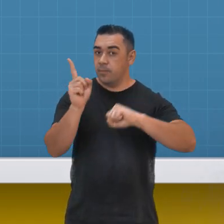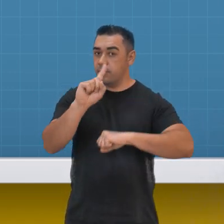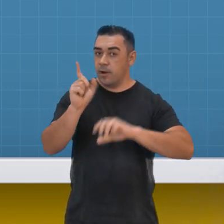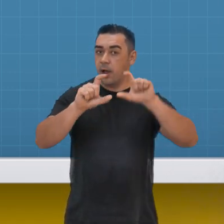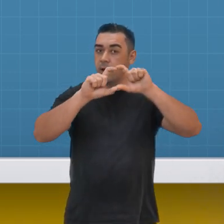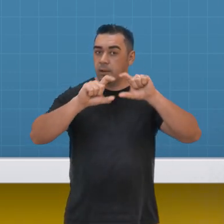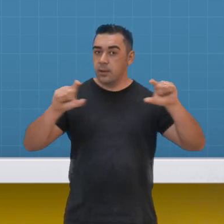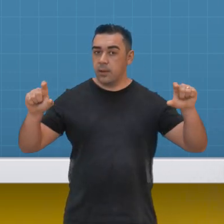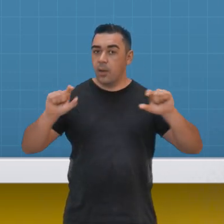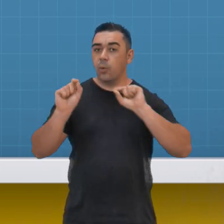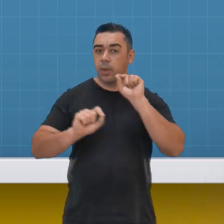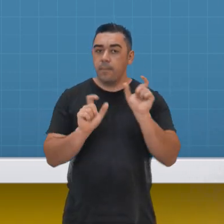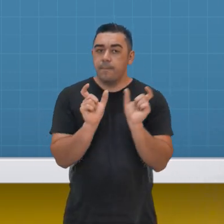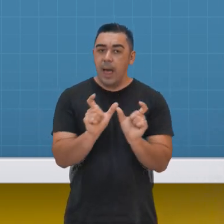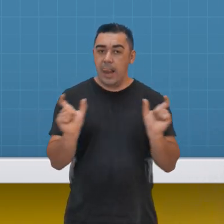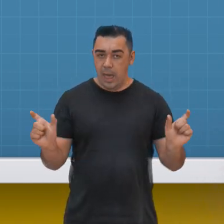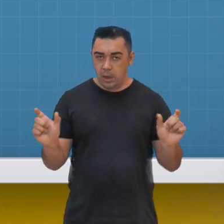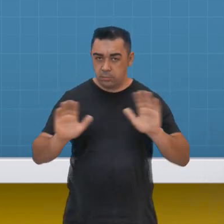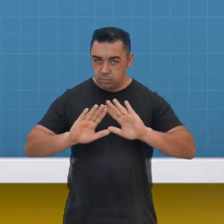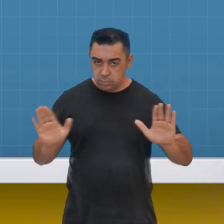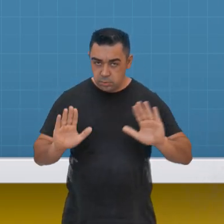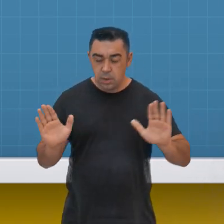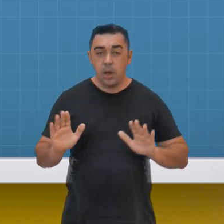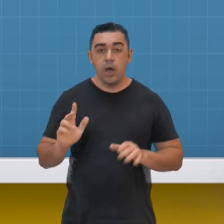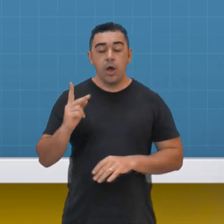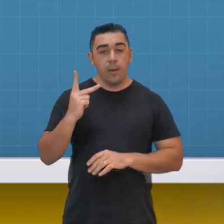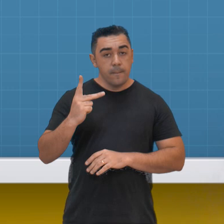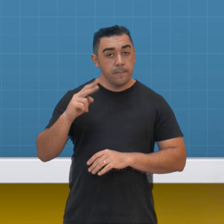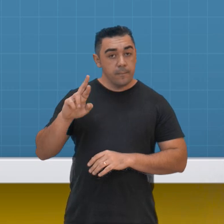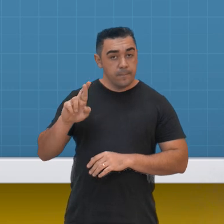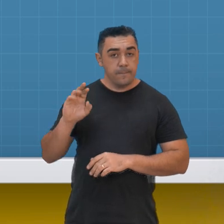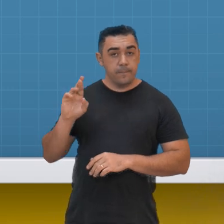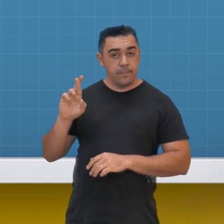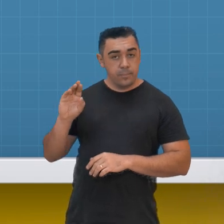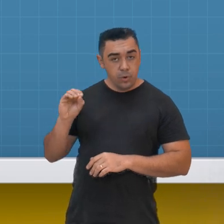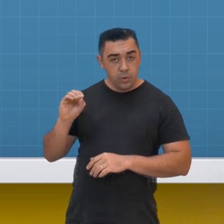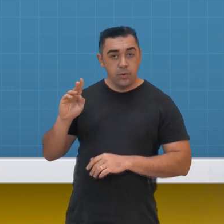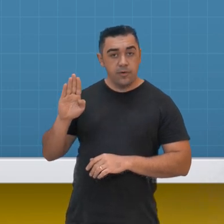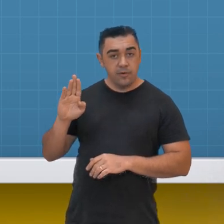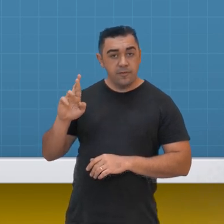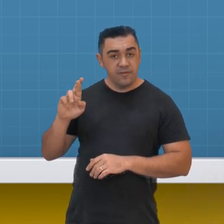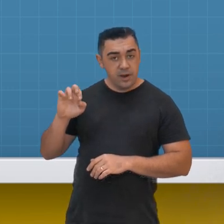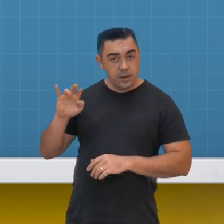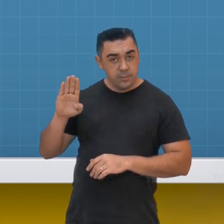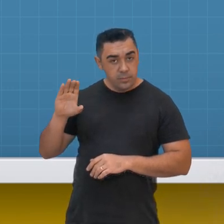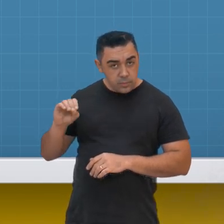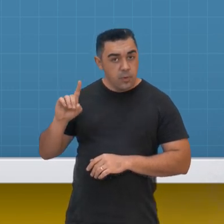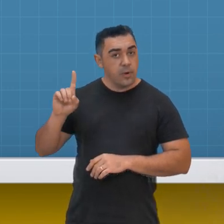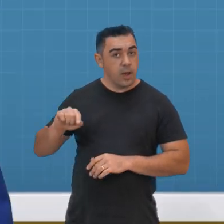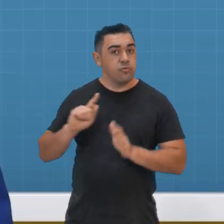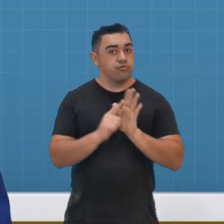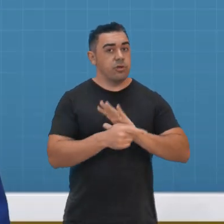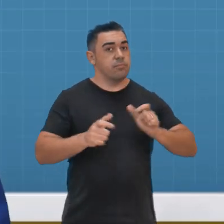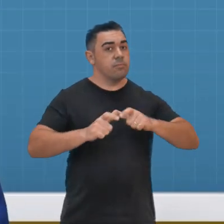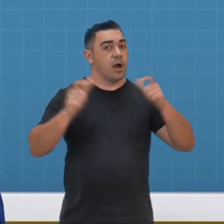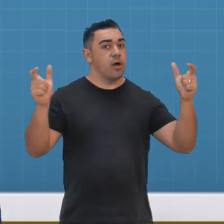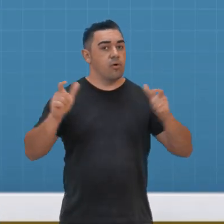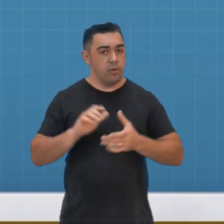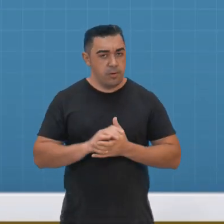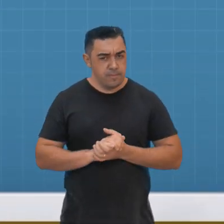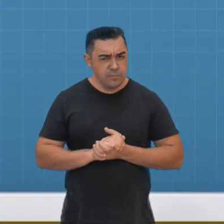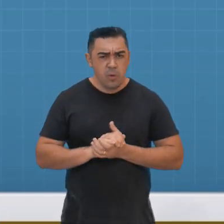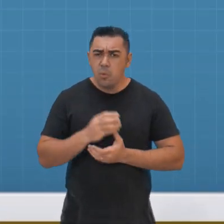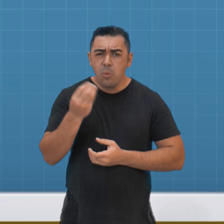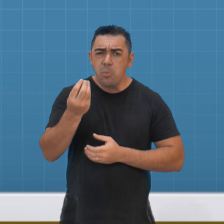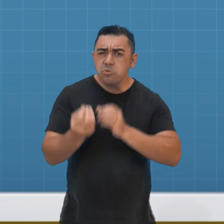lá da classe de palavra. O provérbio é um gênero textual, é um universo bem maior, né? E como é que